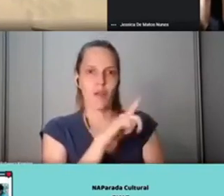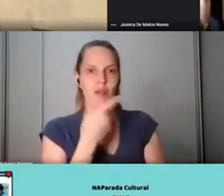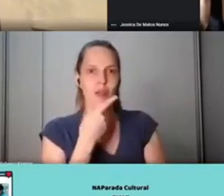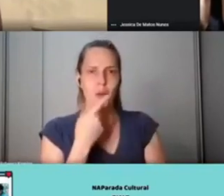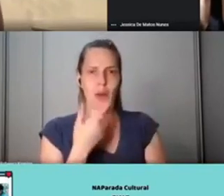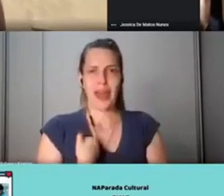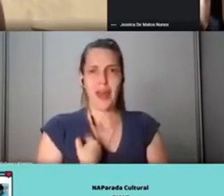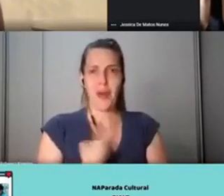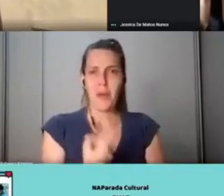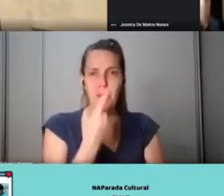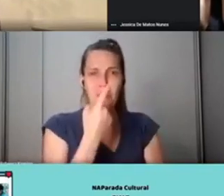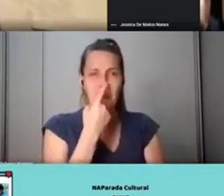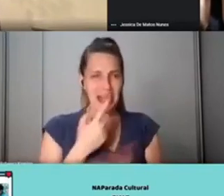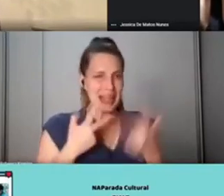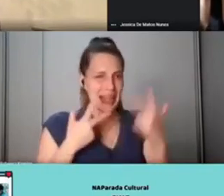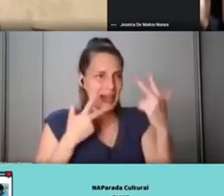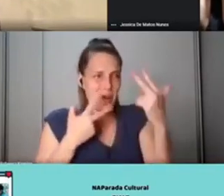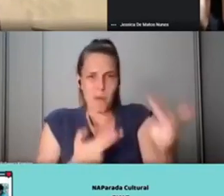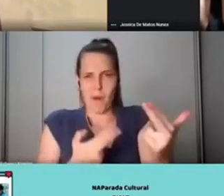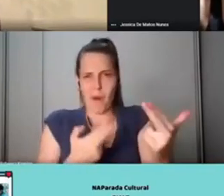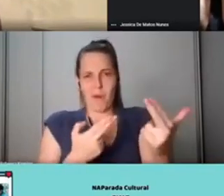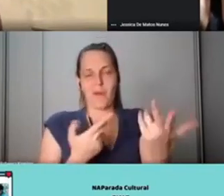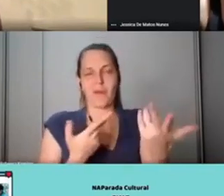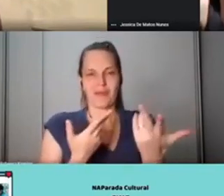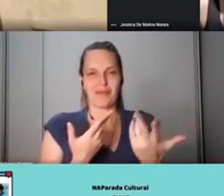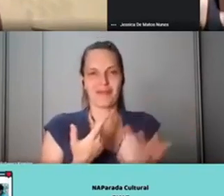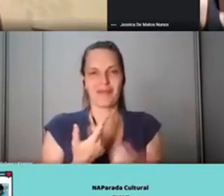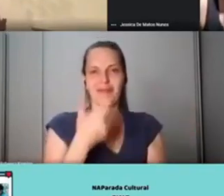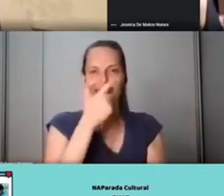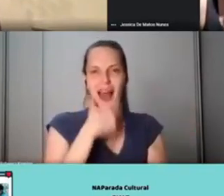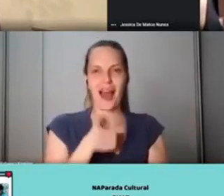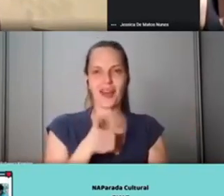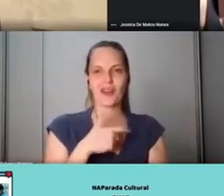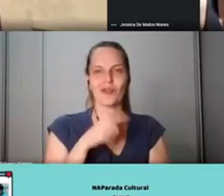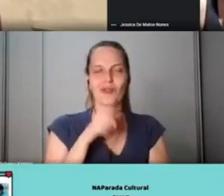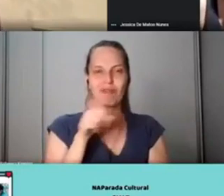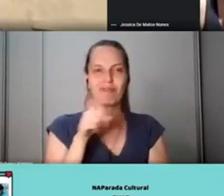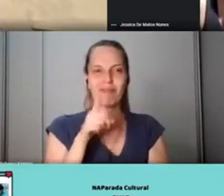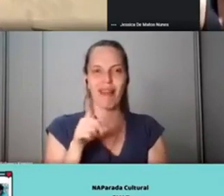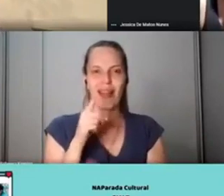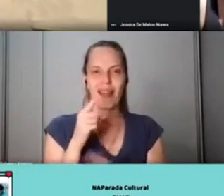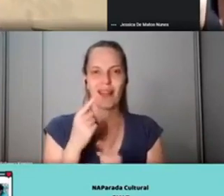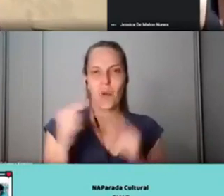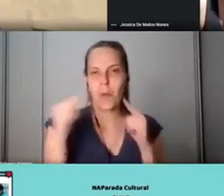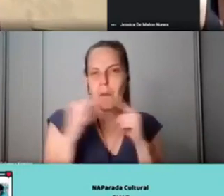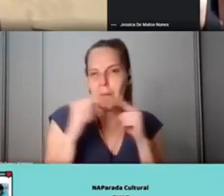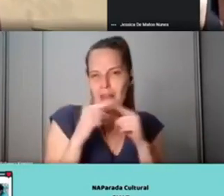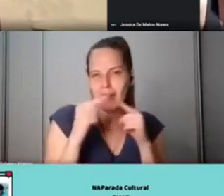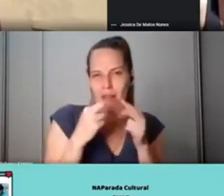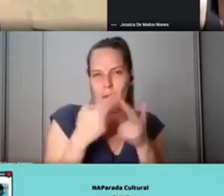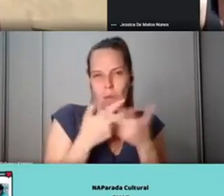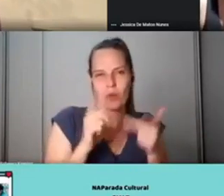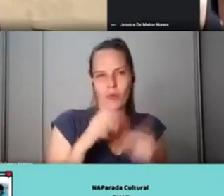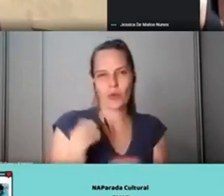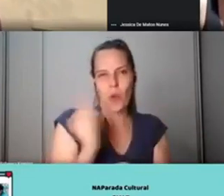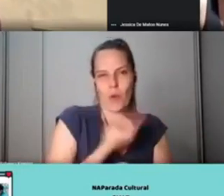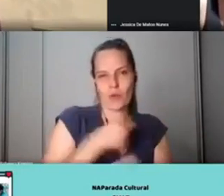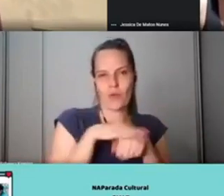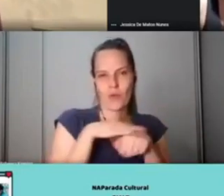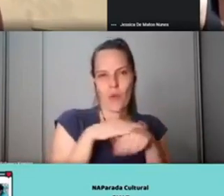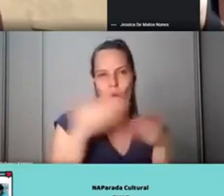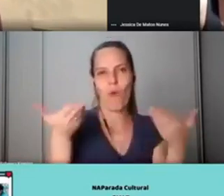também se identifica com isso que a gente está trazendo, que a gente está falando aqui hoje. Que